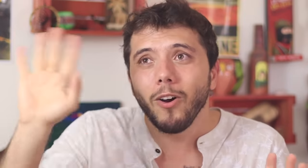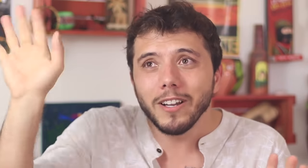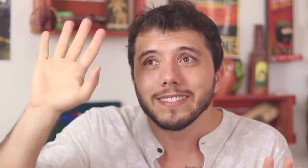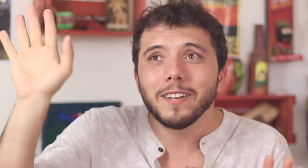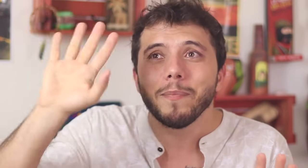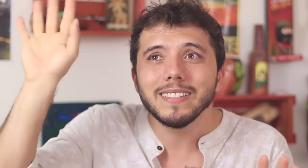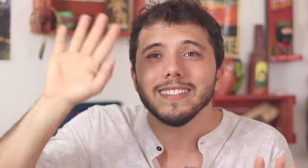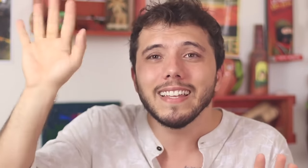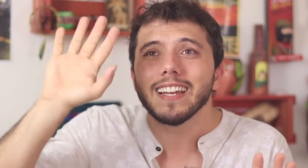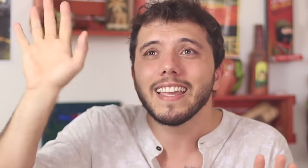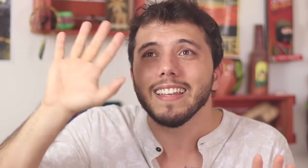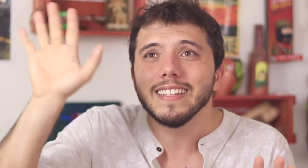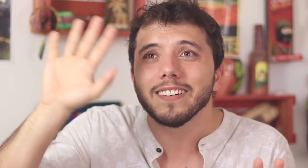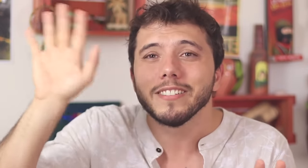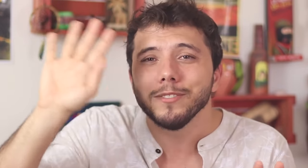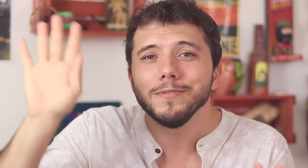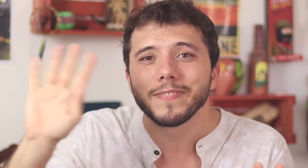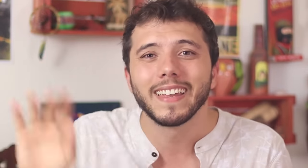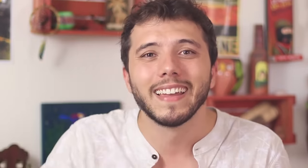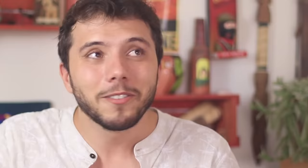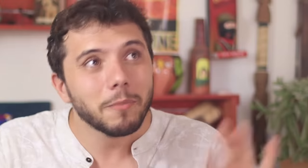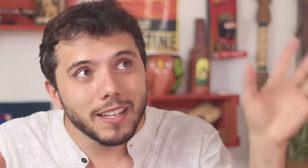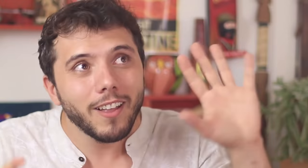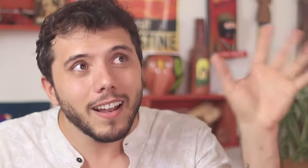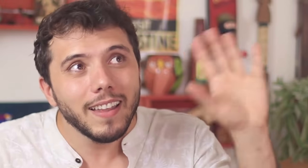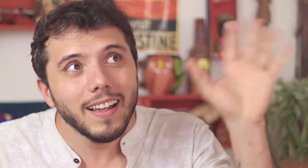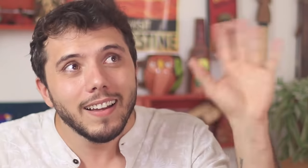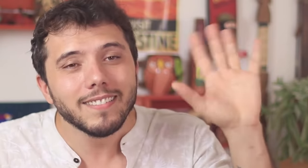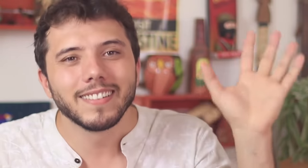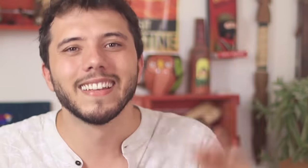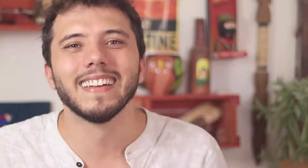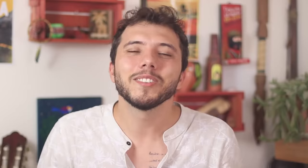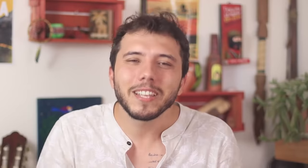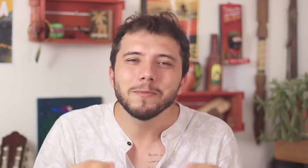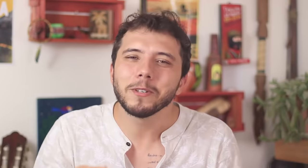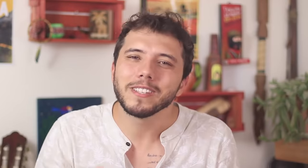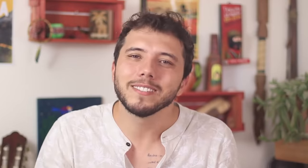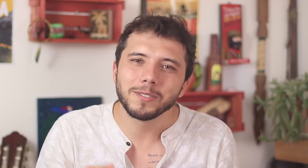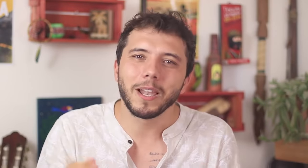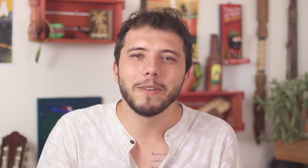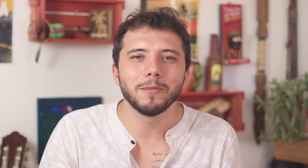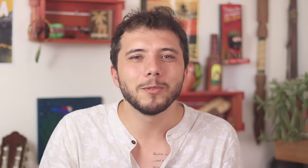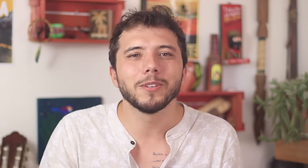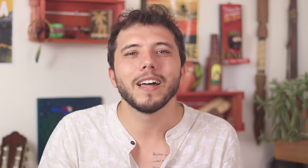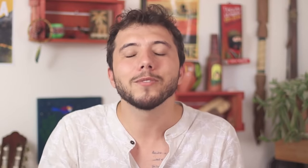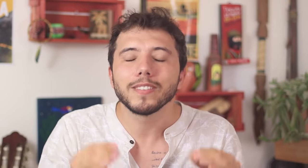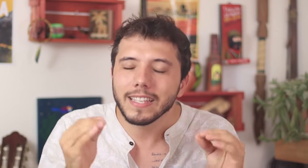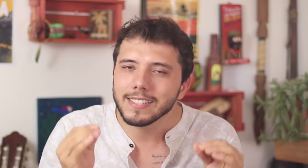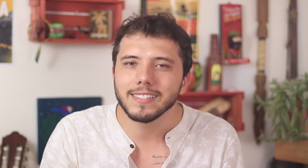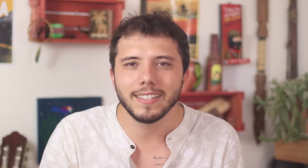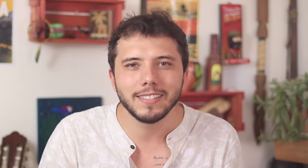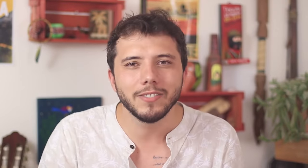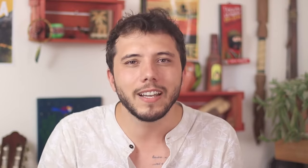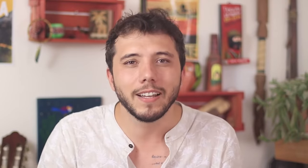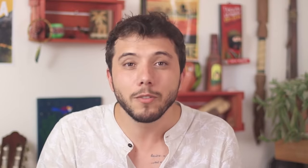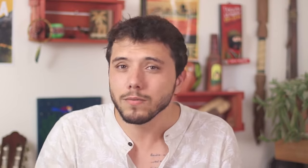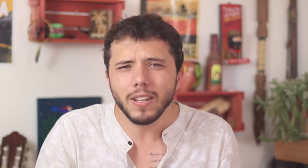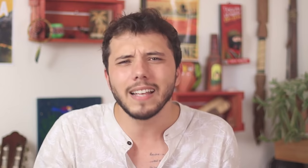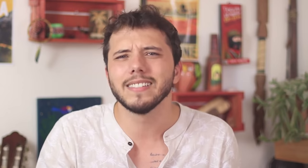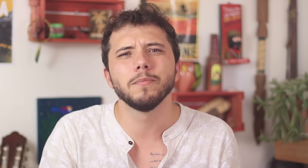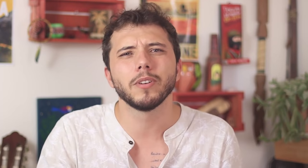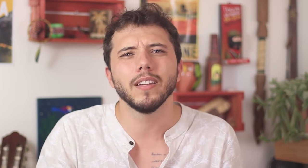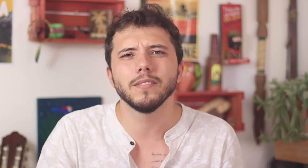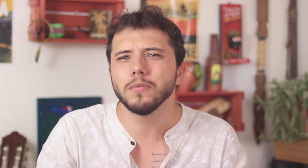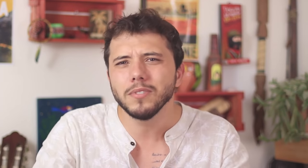e dizer oi oi tem um presidente aqui ainda viu não me ignora não só que esse processo de isolamento do bolsonaro só tende a se intensificar